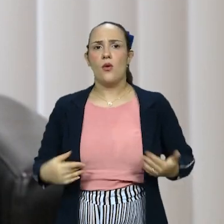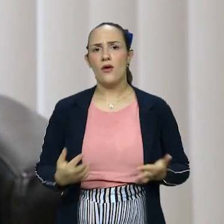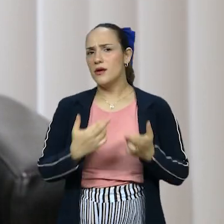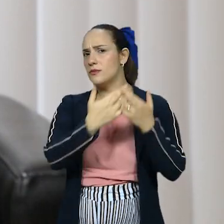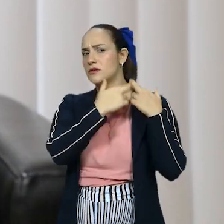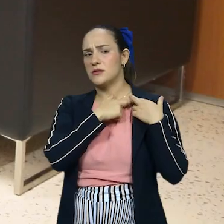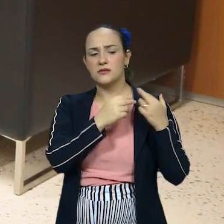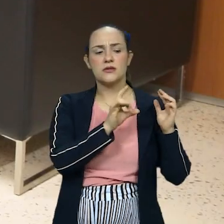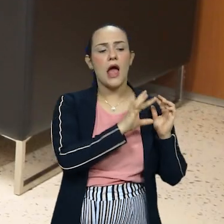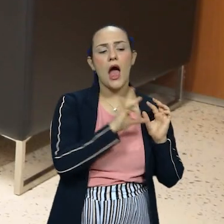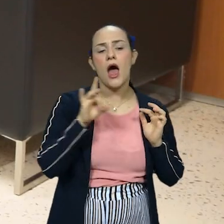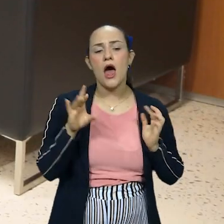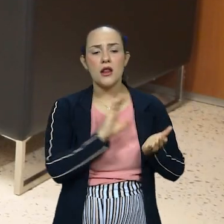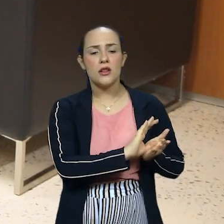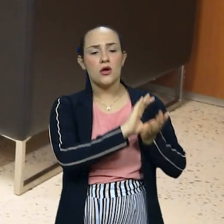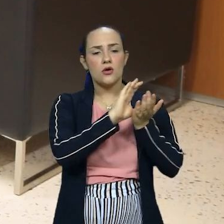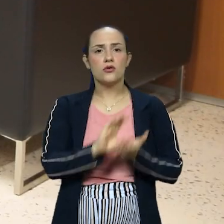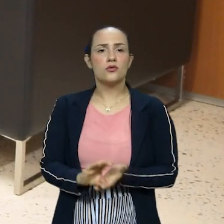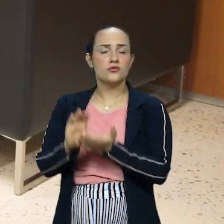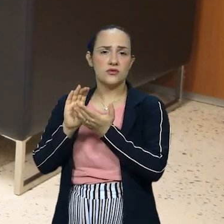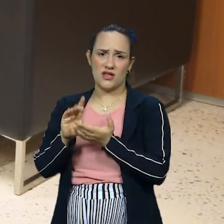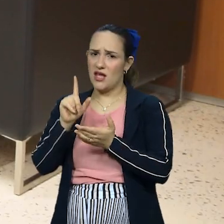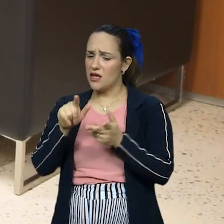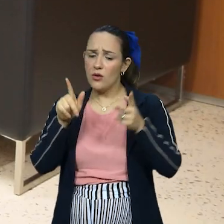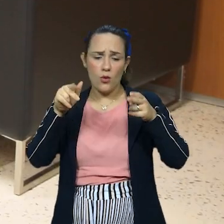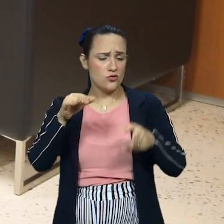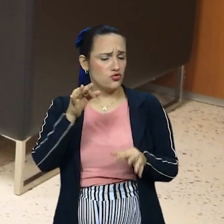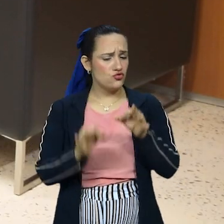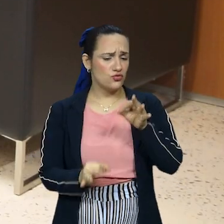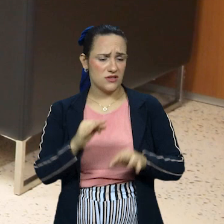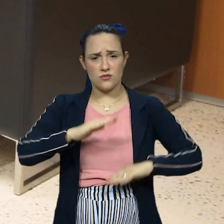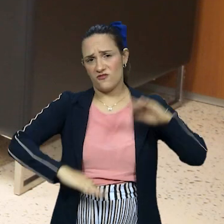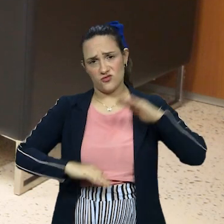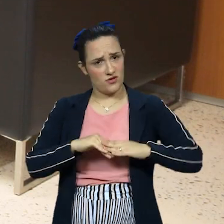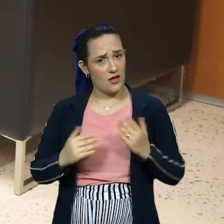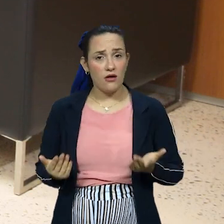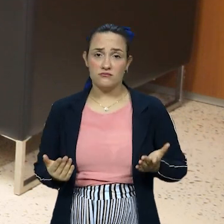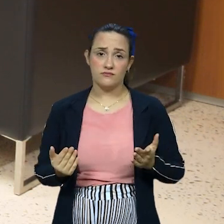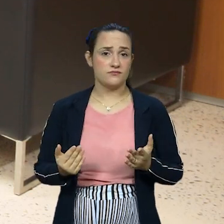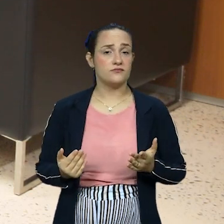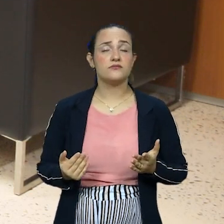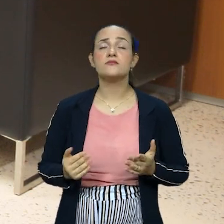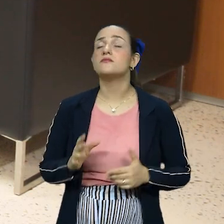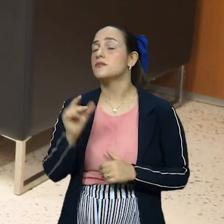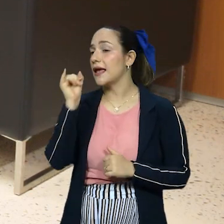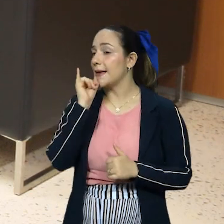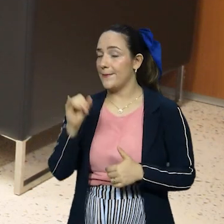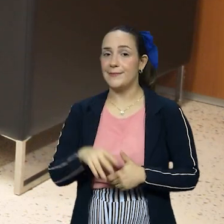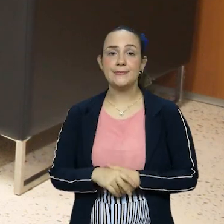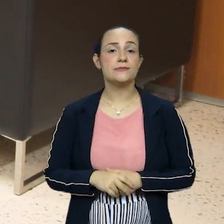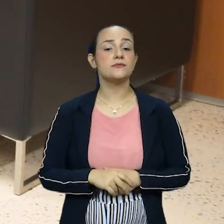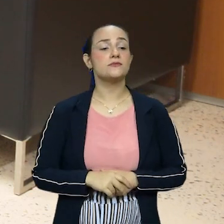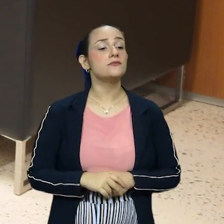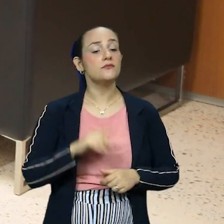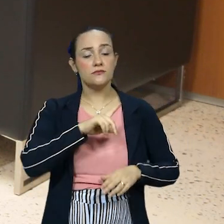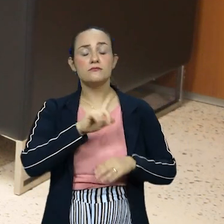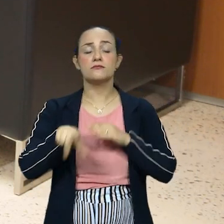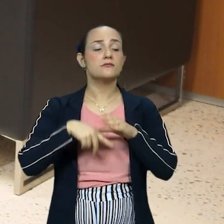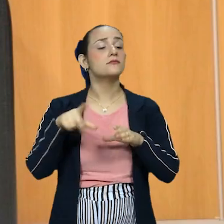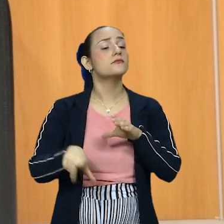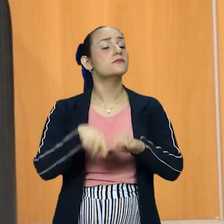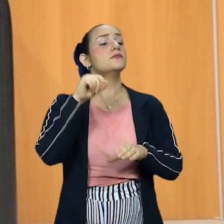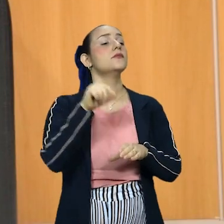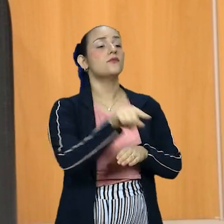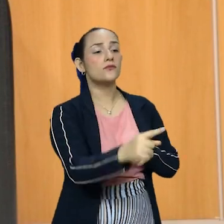ou qual a função? A função do conselho é a função de juiz. Quando eles estão lotados, eles são sorteados para compor os